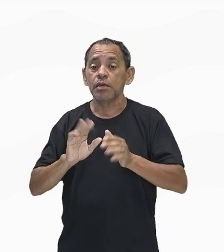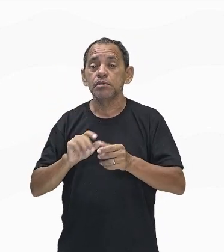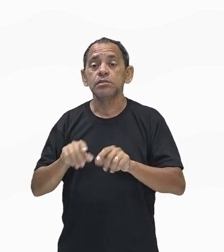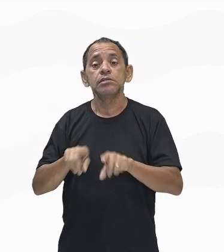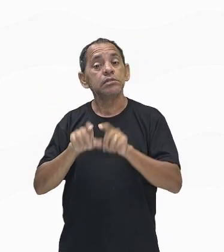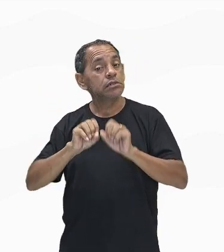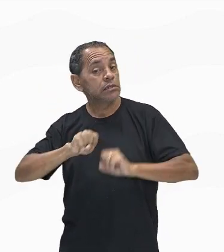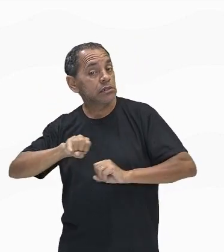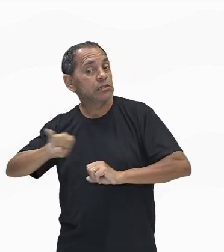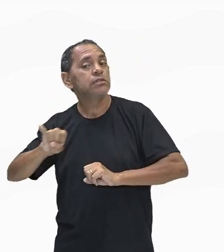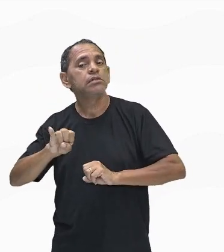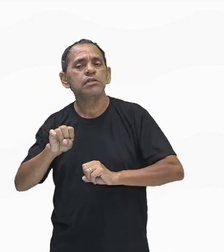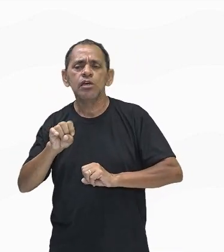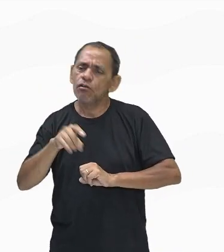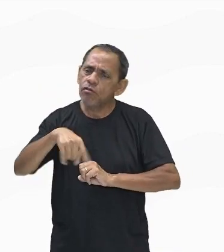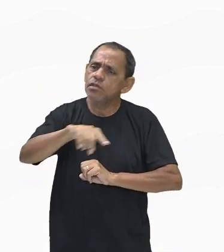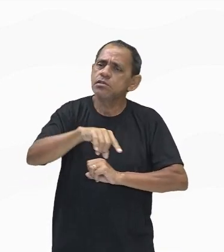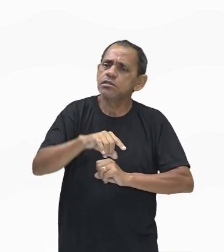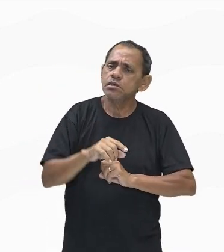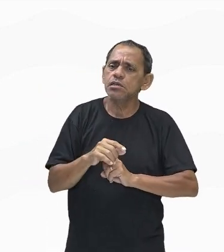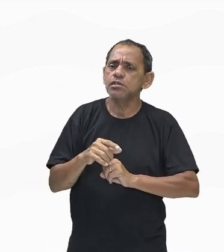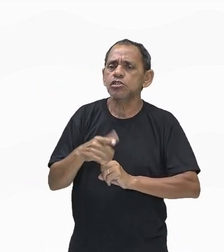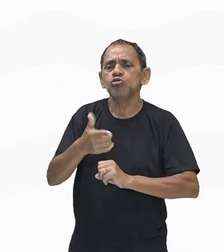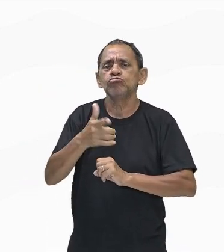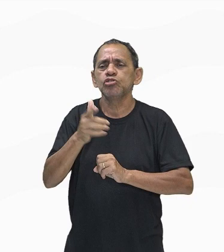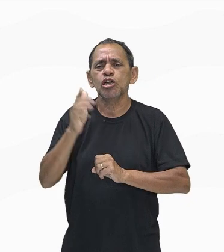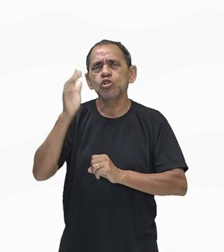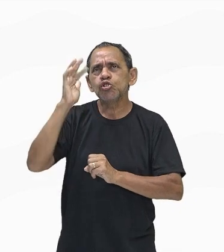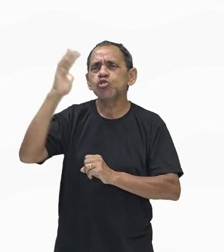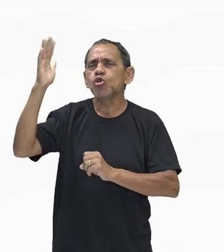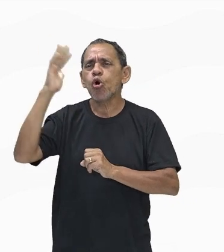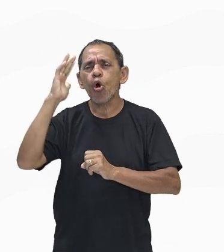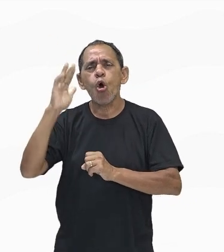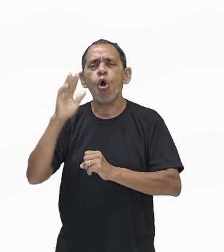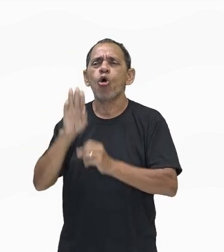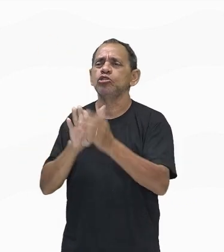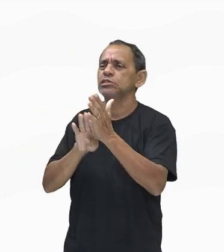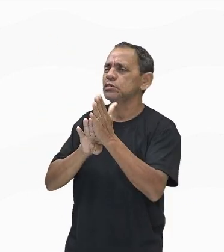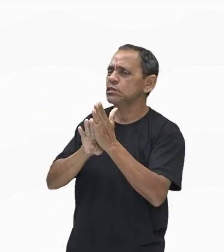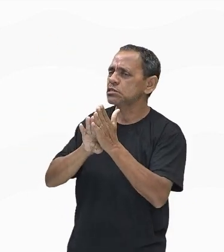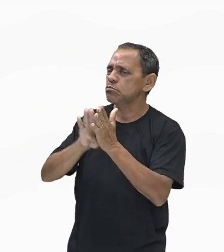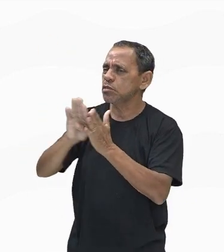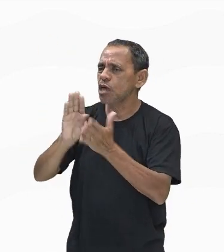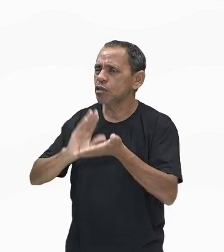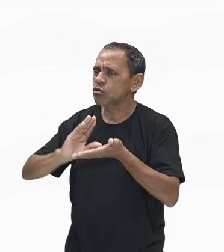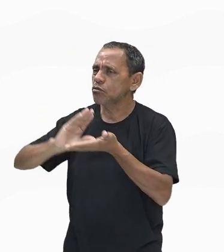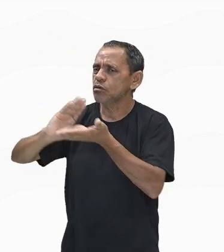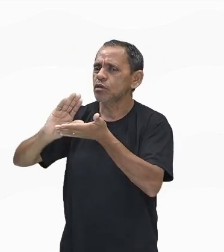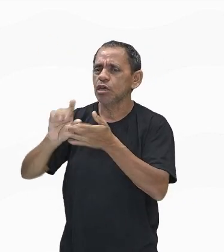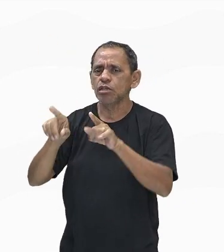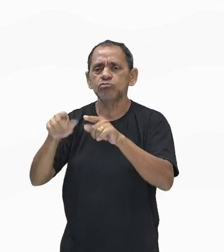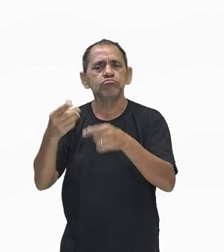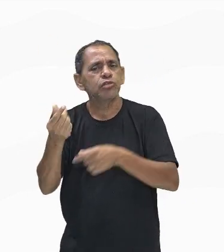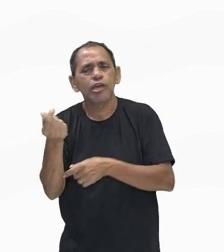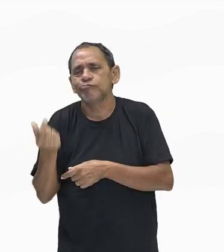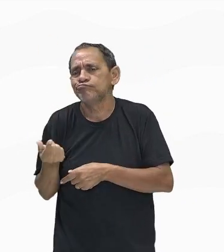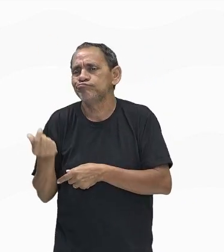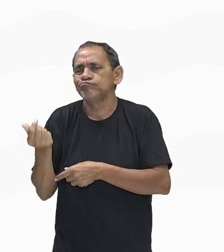você que não almeja, assim, aqueles grandes sonhos financeiros, mesmo você tem um propósito de vida,